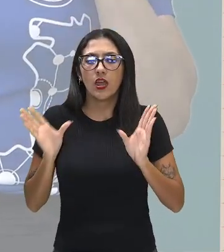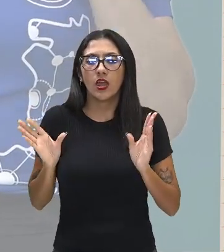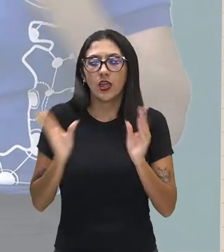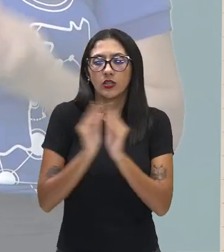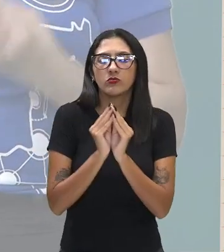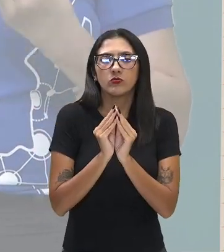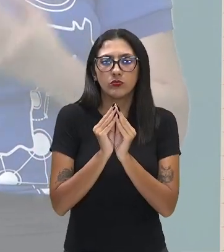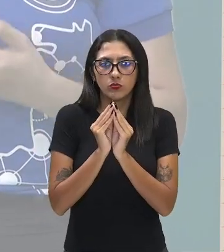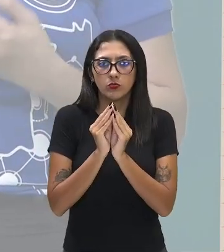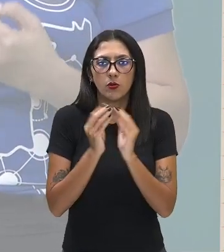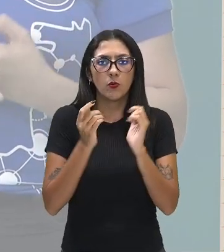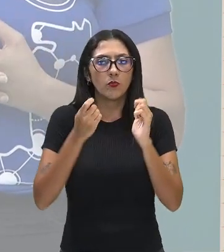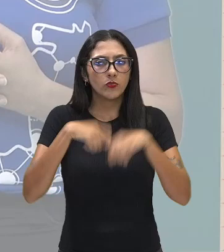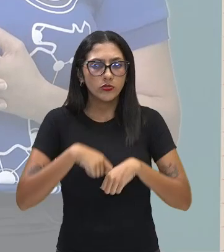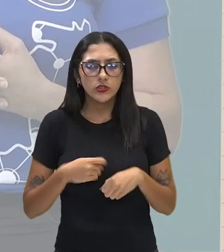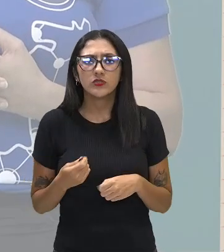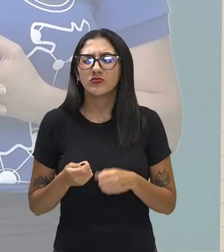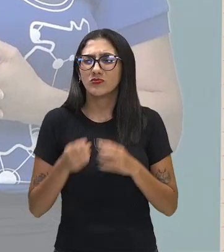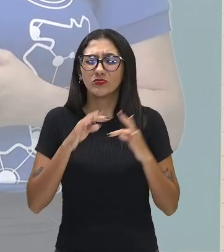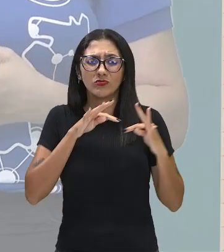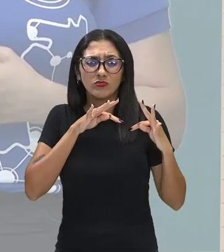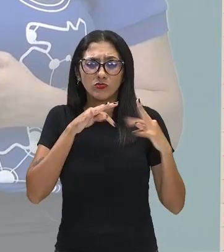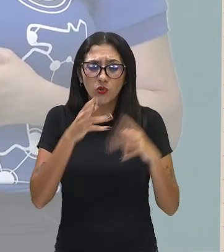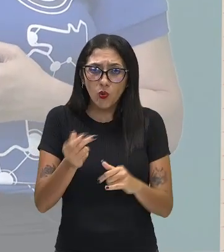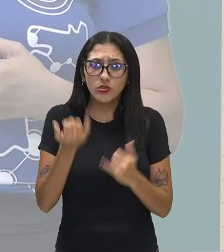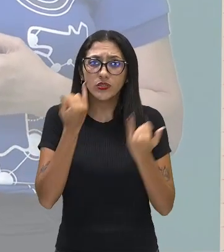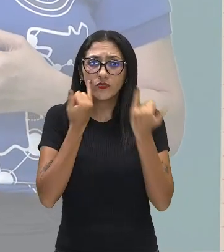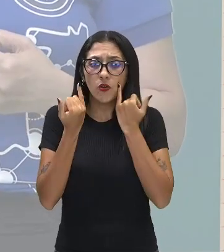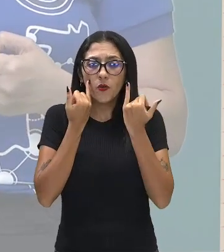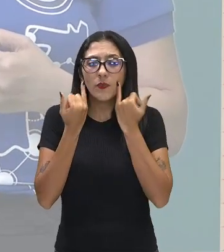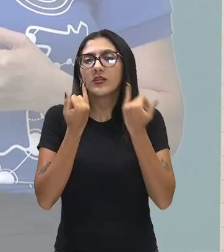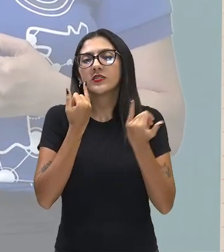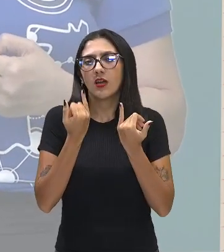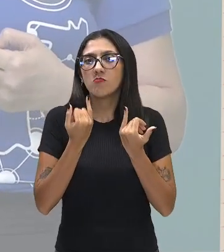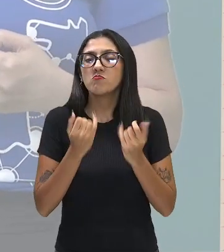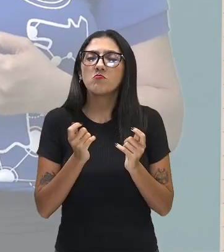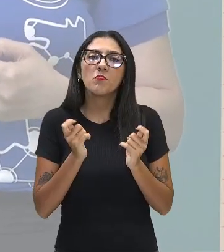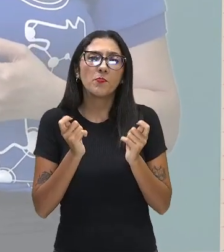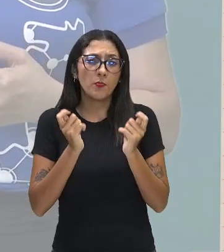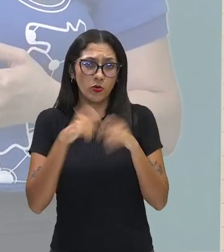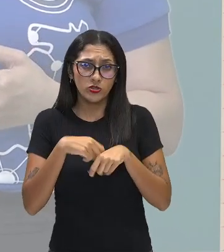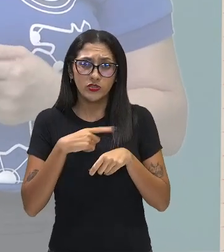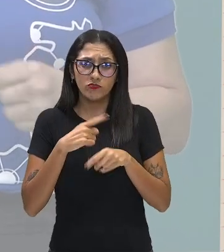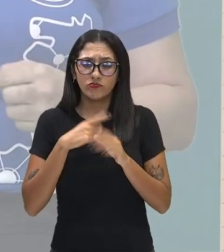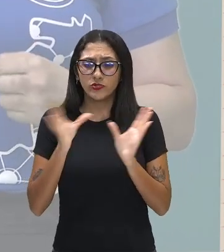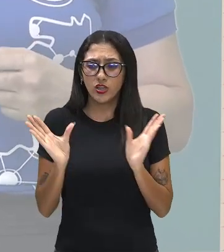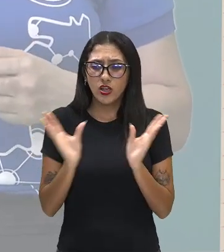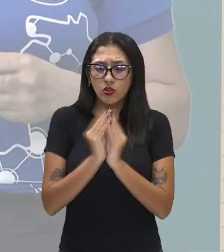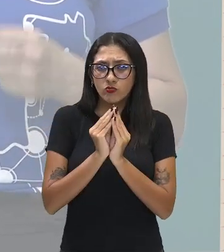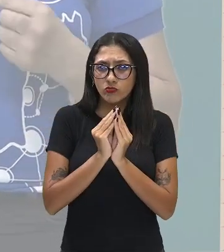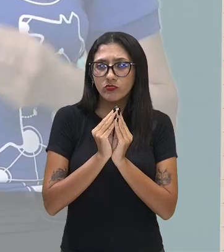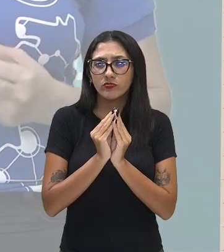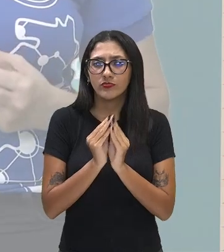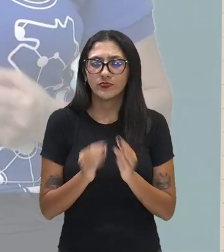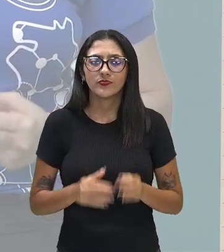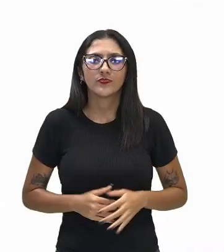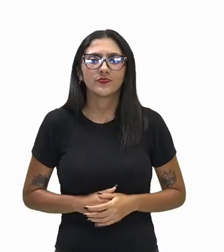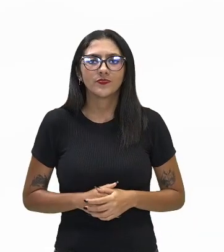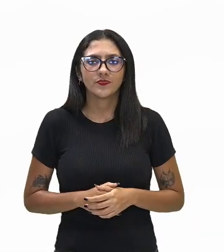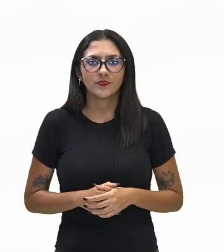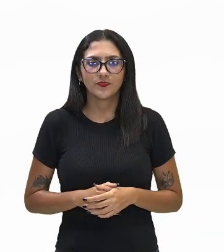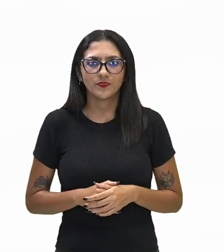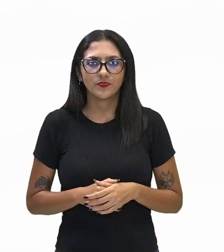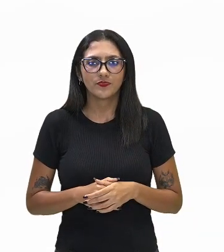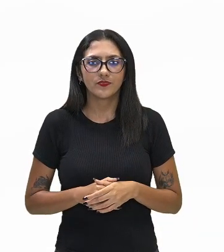fazer com todas as informações, mesmo que seja de um texto muito longo. Então, na produção do